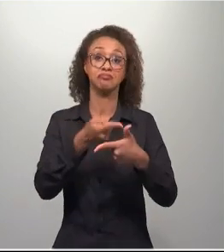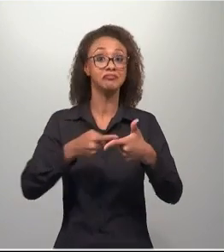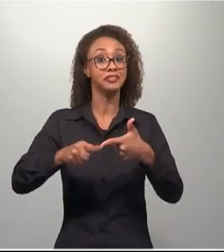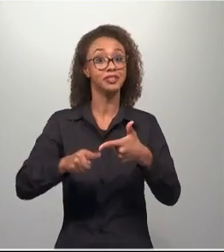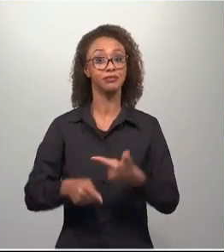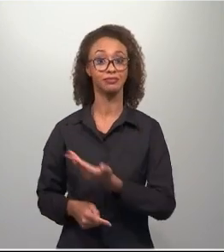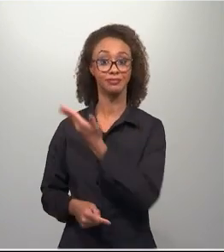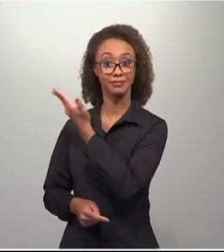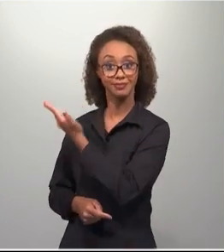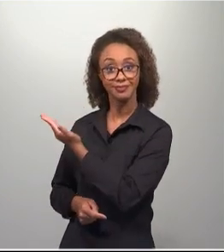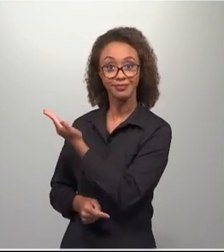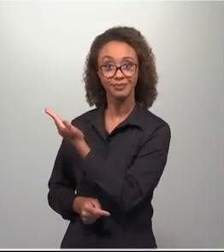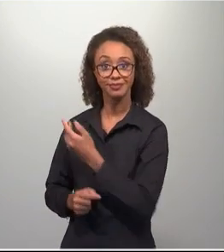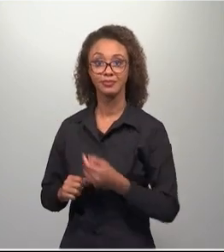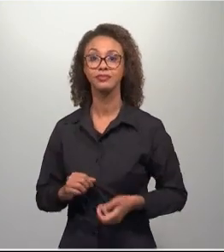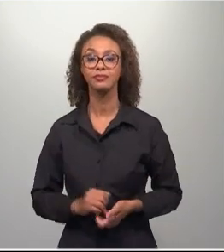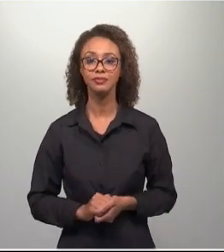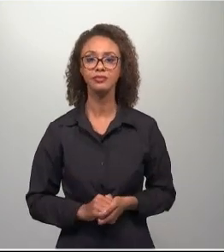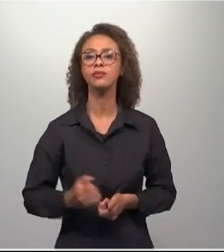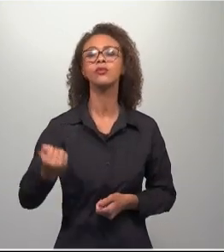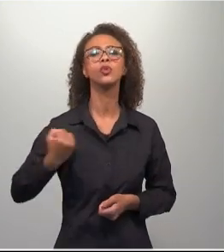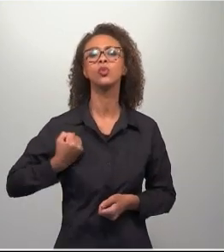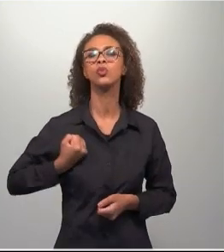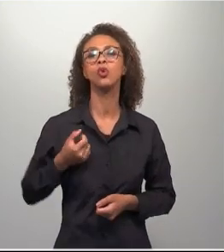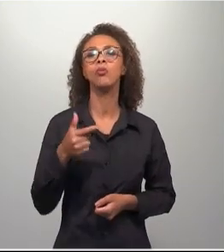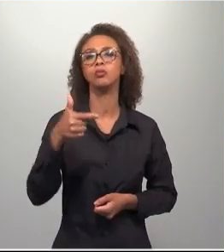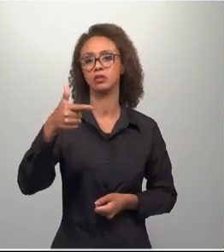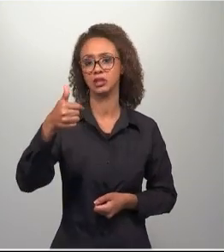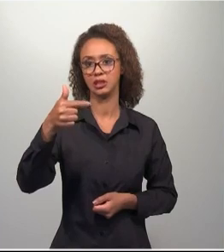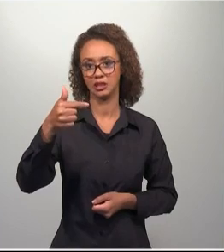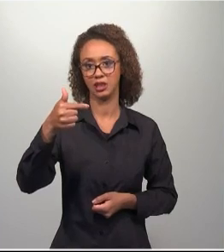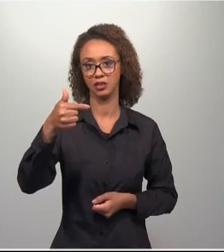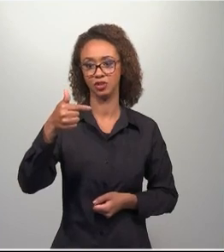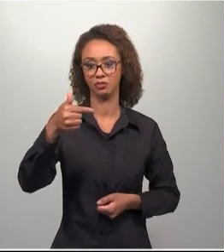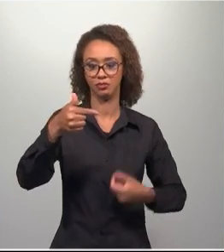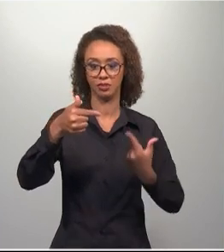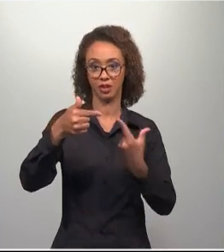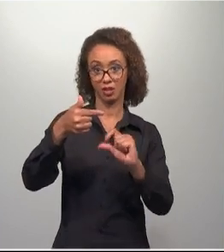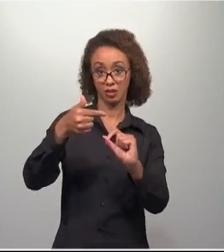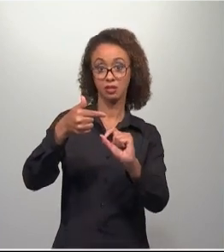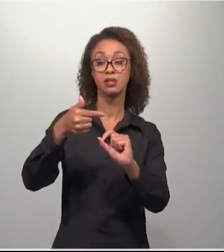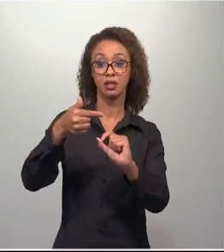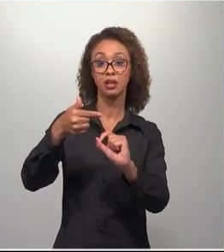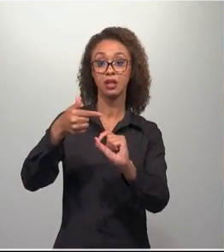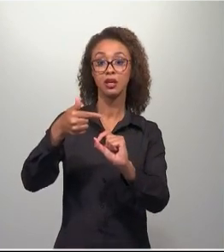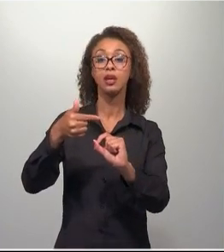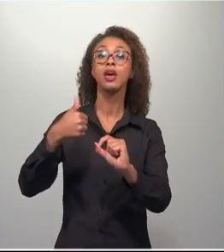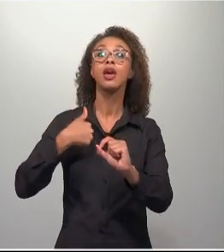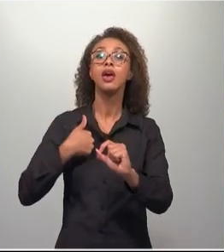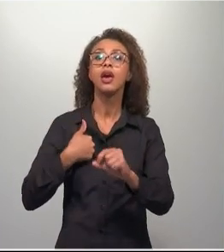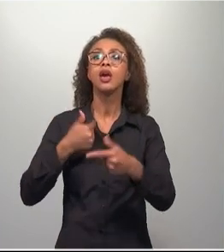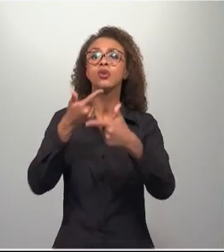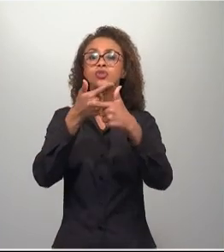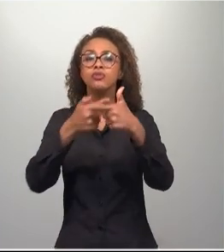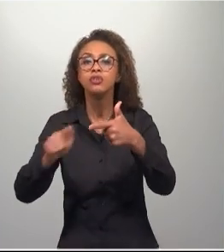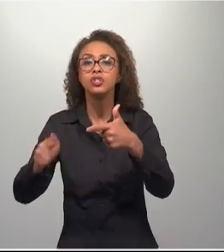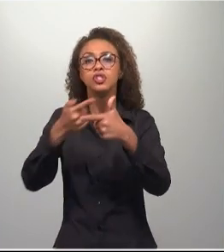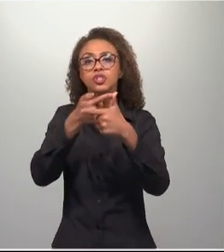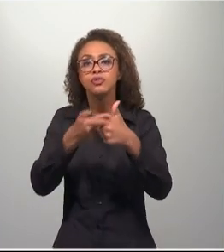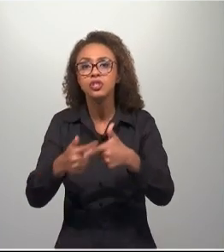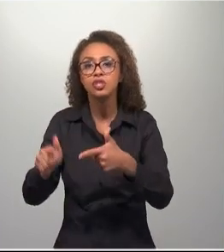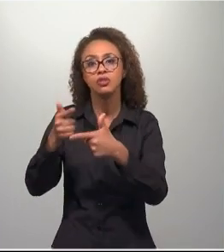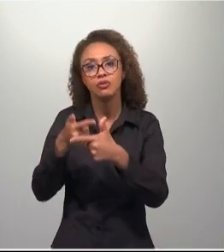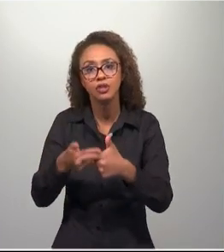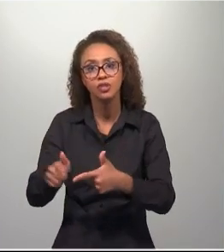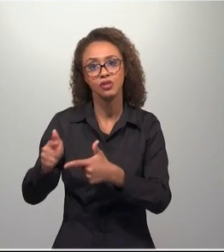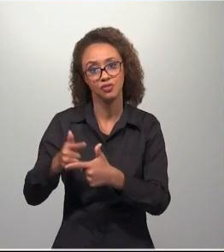então olha lá peguei um número 17 na base 10 e fiz divisões sucessivas pela nova base com que eu